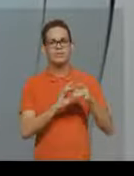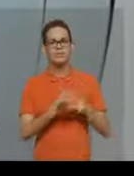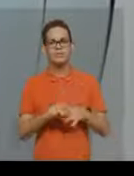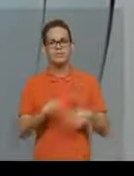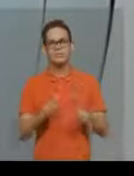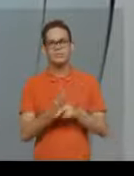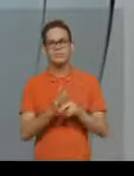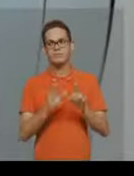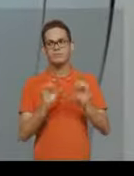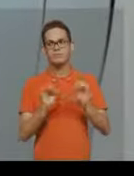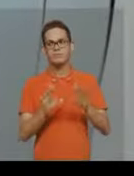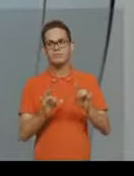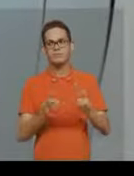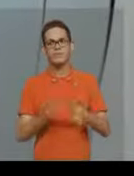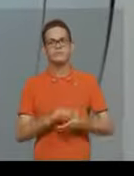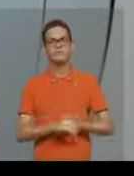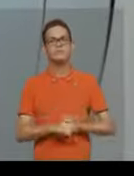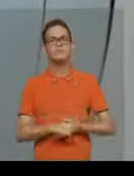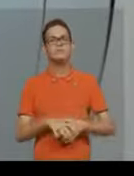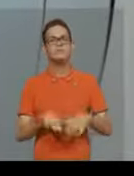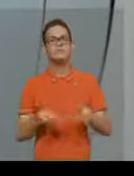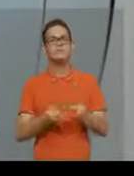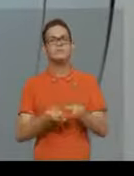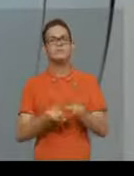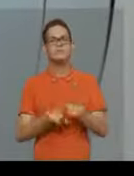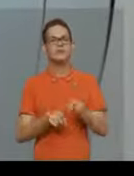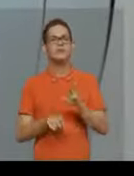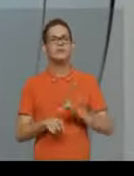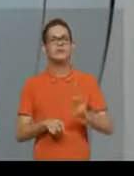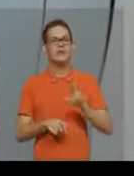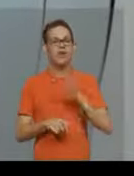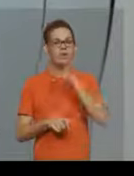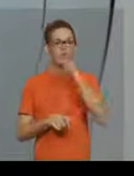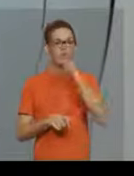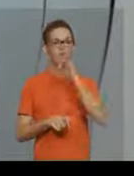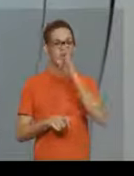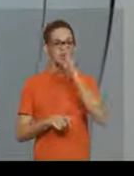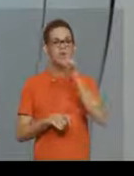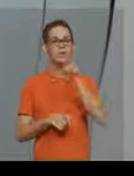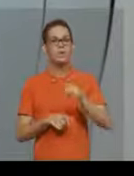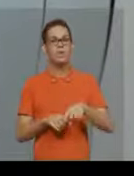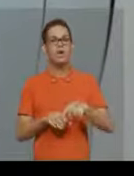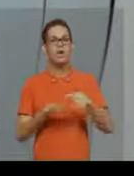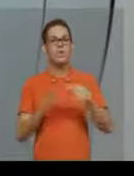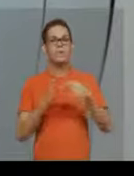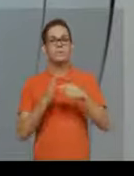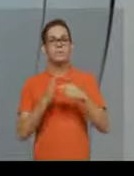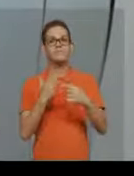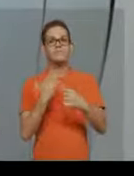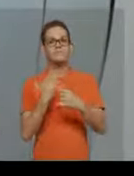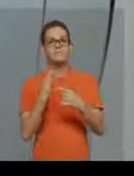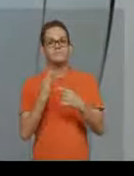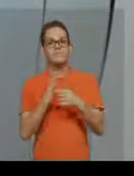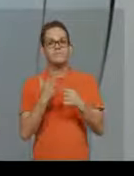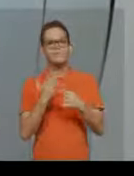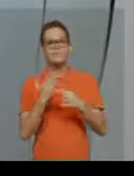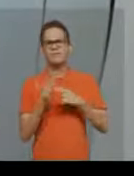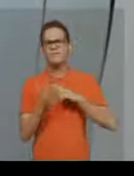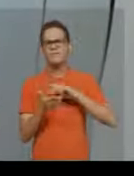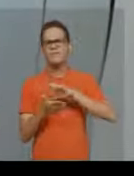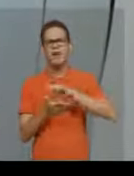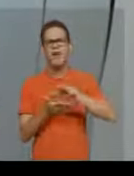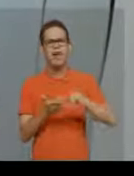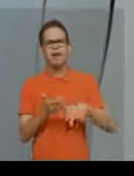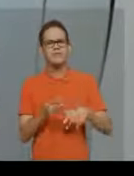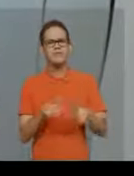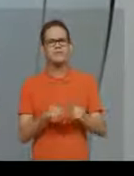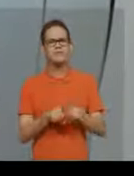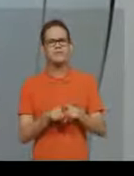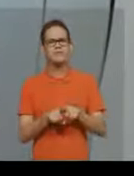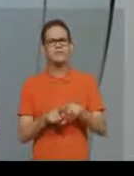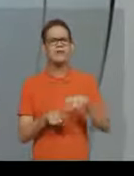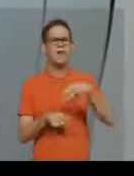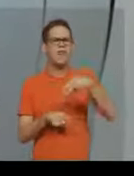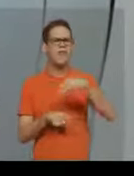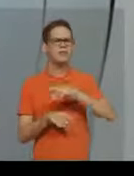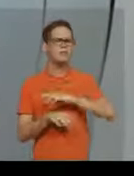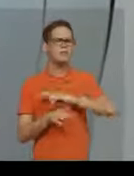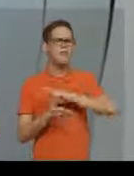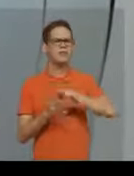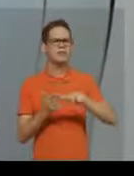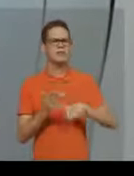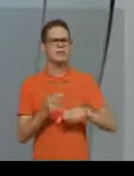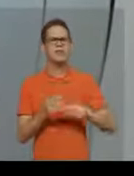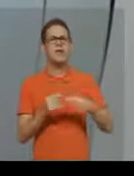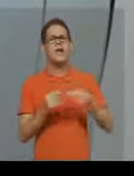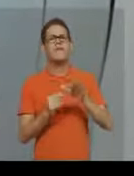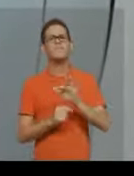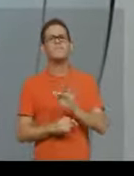X. Também você usa o exagero de figuras de linguagem, muita figura de linguagem, a metonímia, e todas as outras